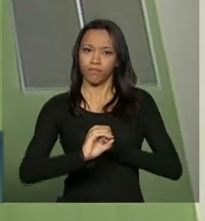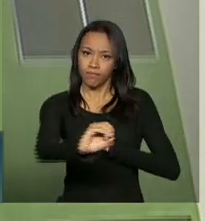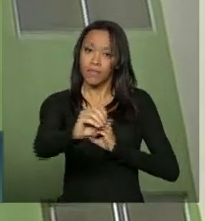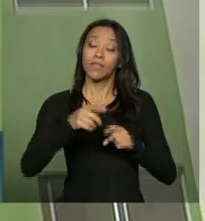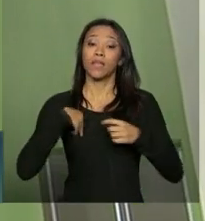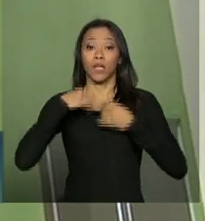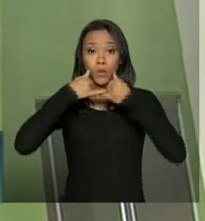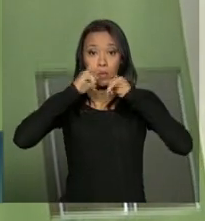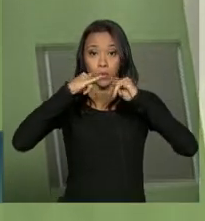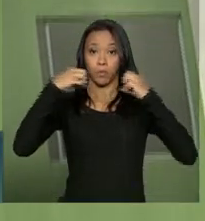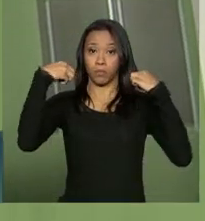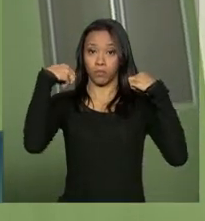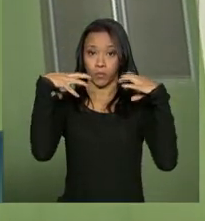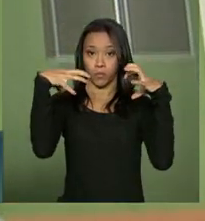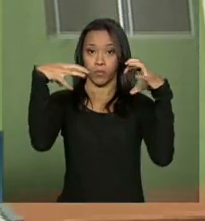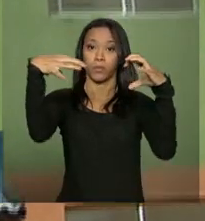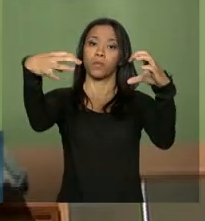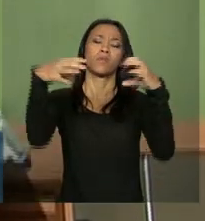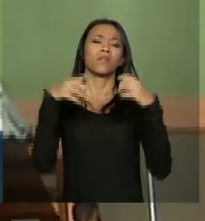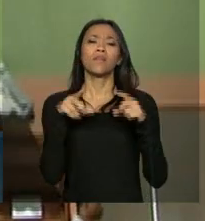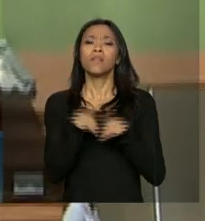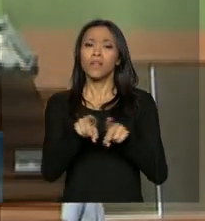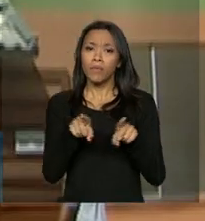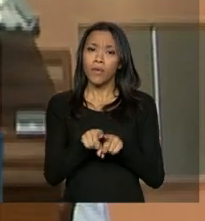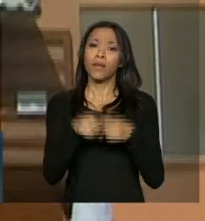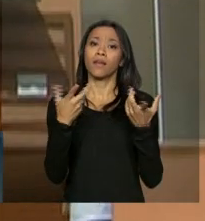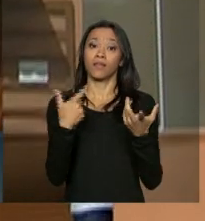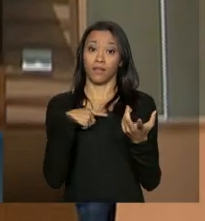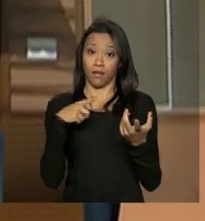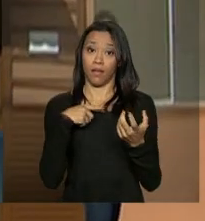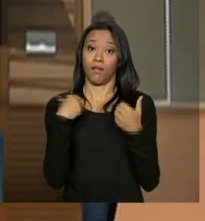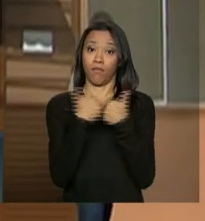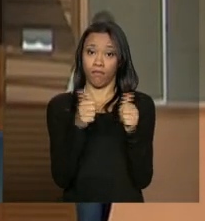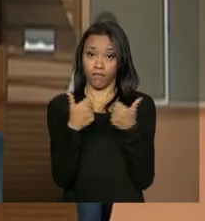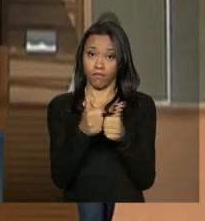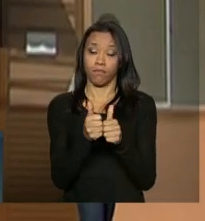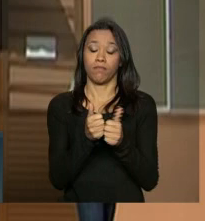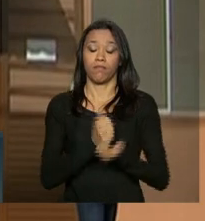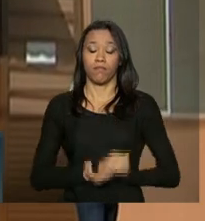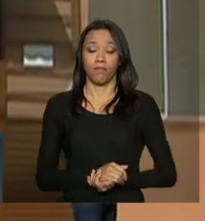elétrica iluminação e transporte público